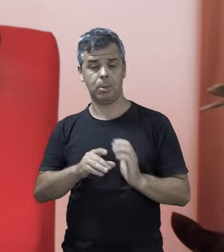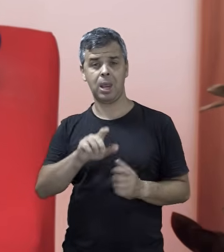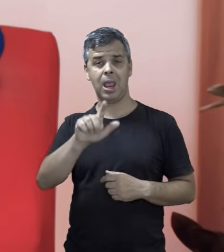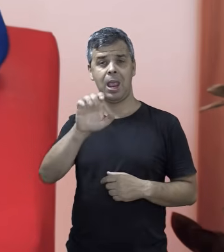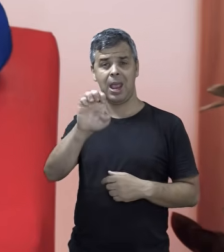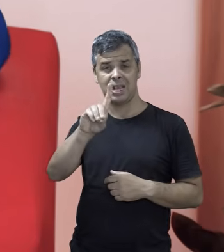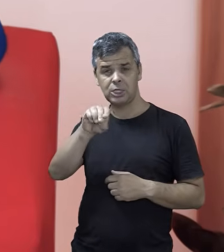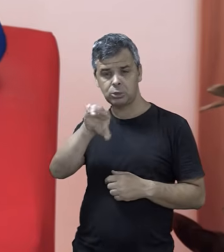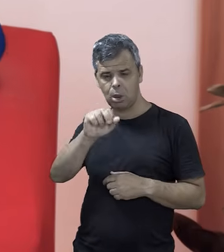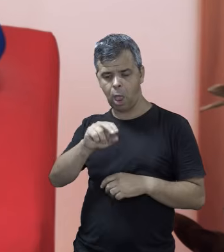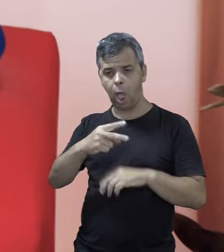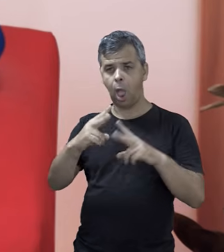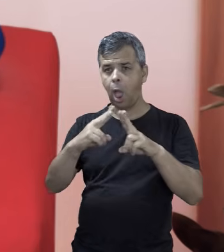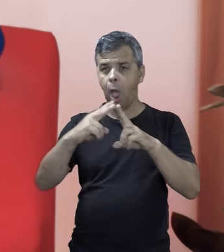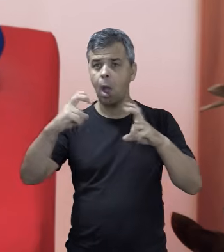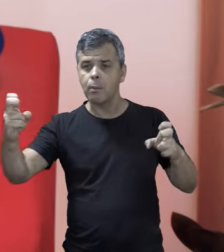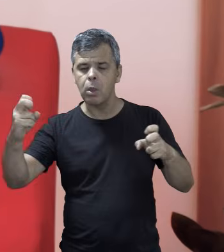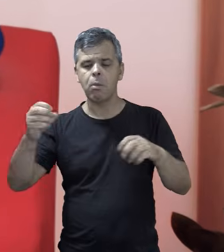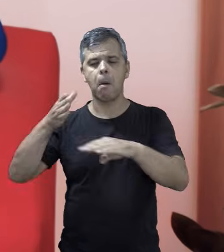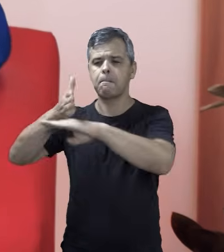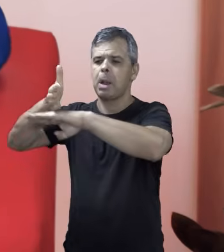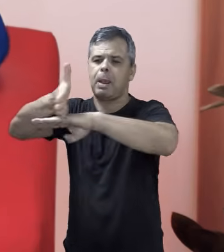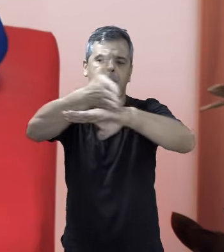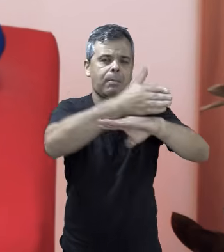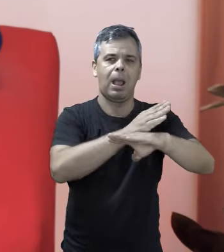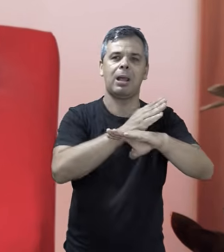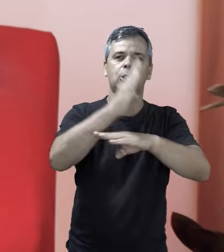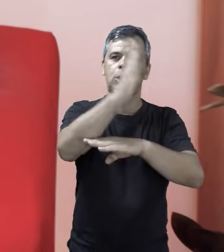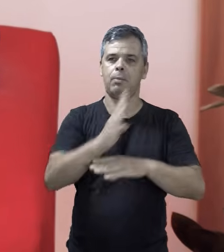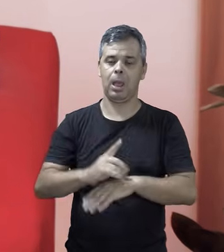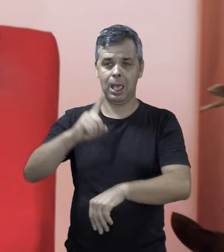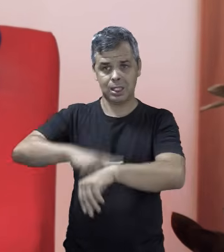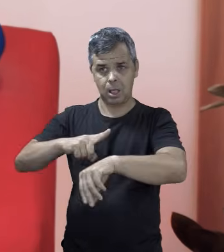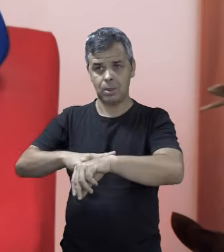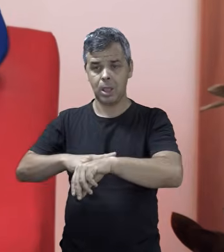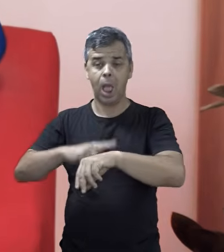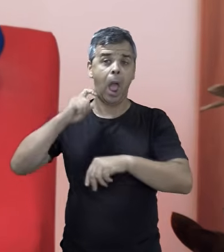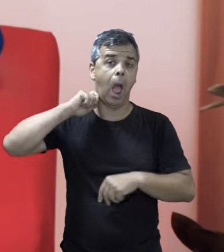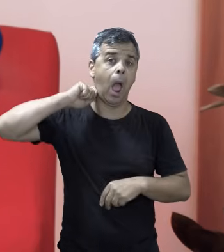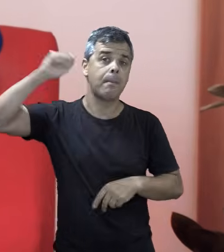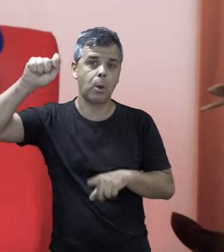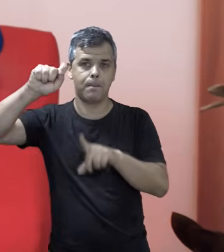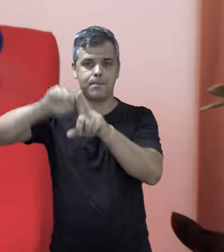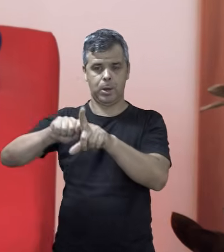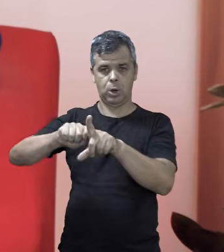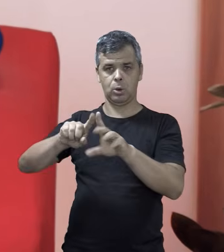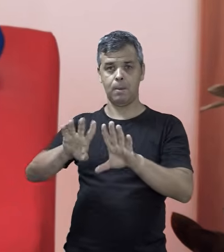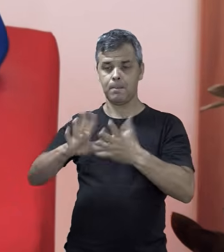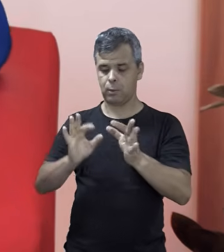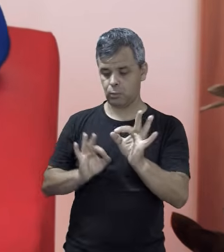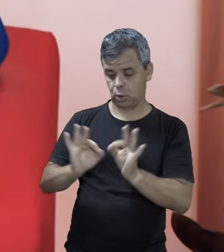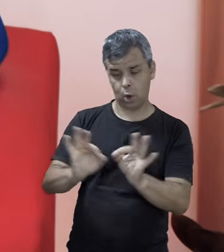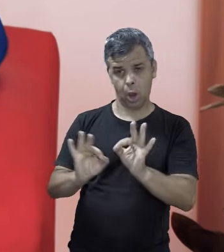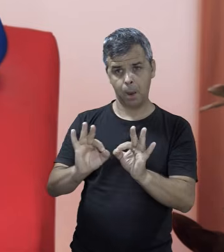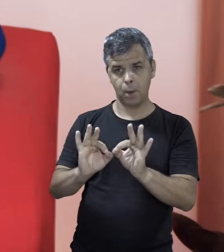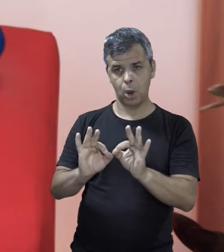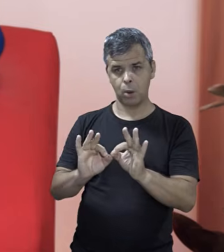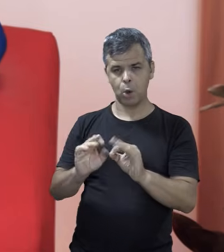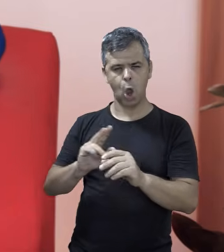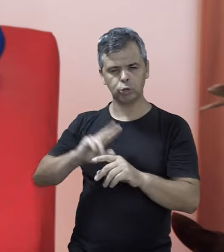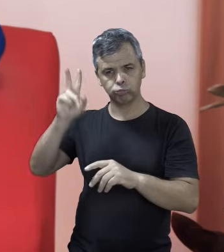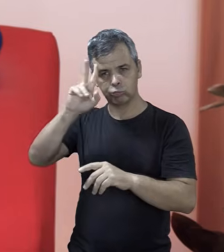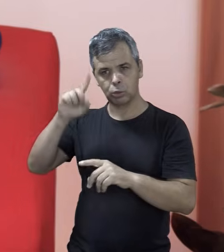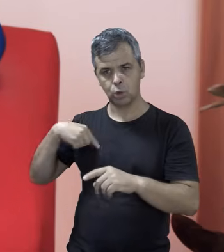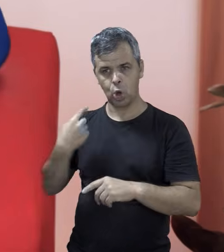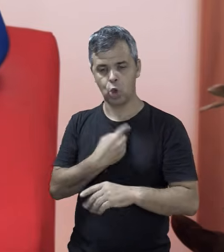de maneira virtual, porque não dá para percorrer o país todo a tempo, até abril, mas vamos nos organizar. O maior legado que a gente